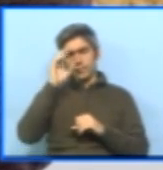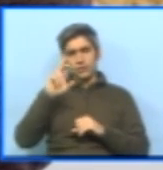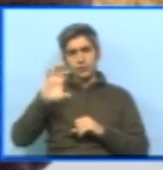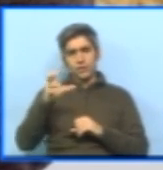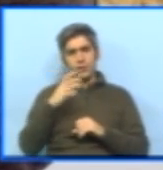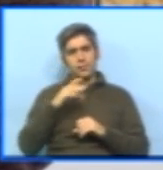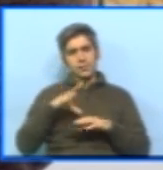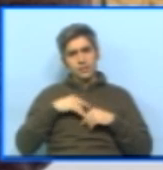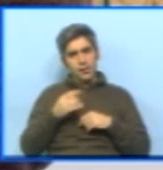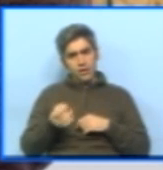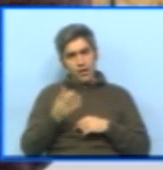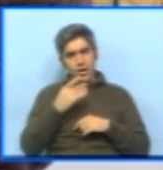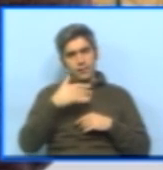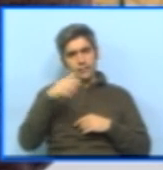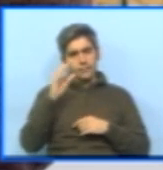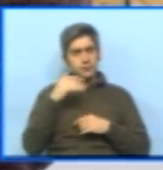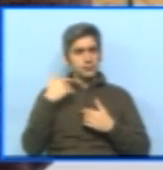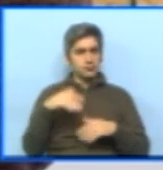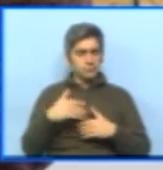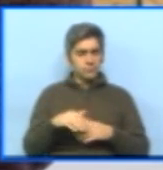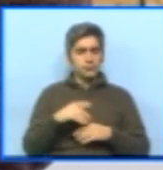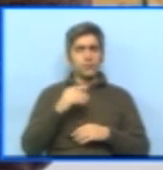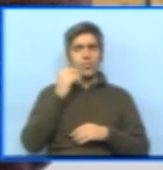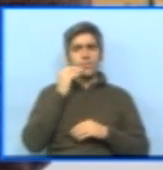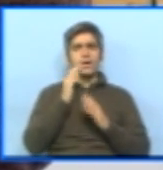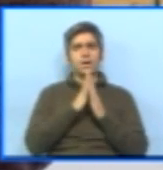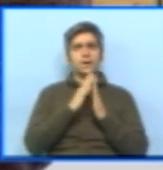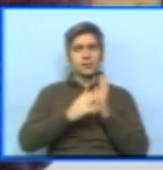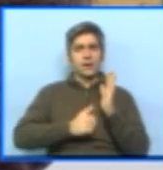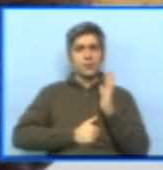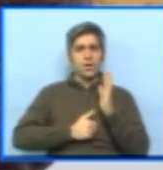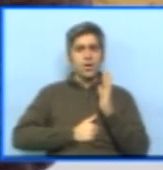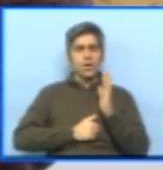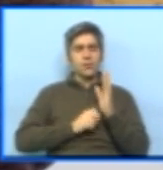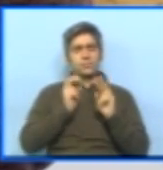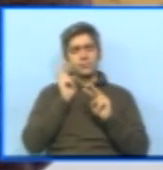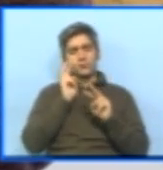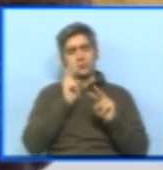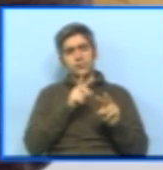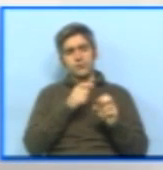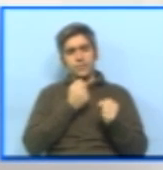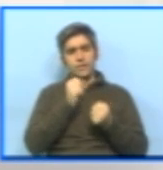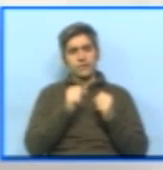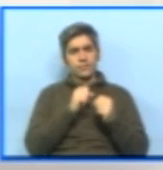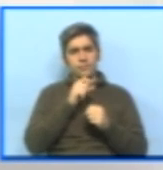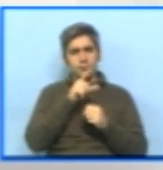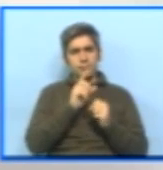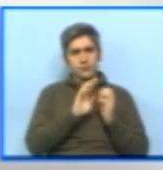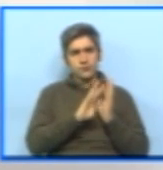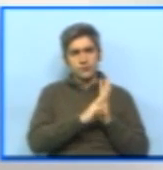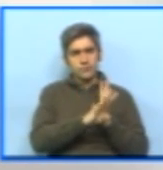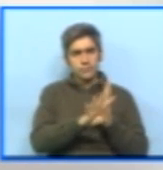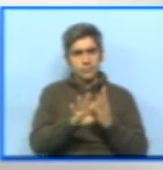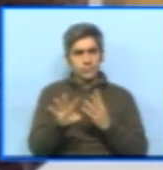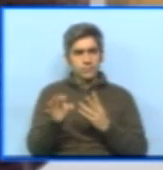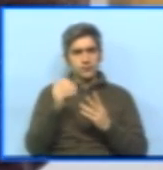Regional. De que forma é que a Diocese, a Igreja Católica, acompanha este movimento laical? Sei que há uma